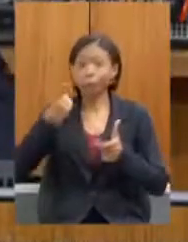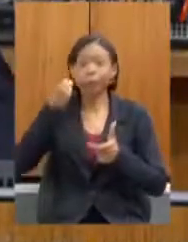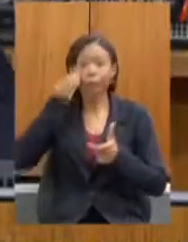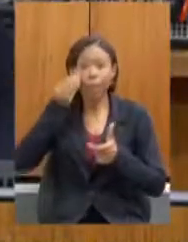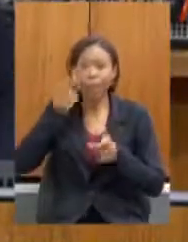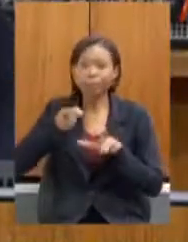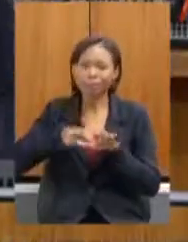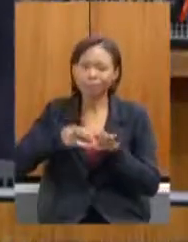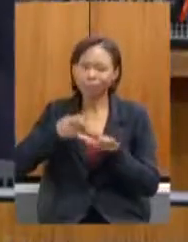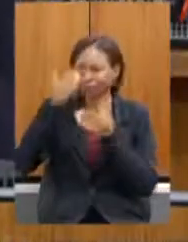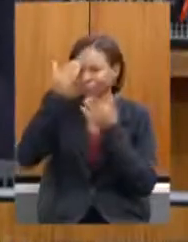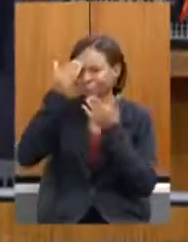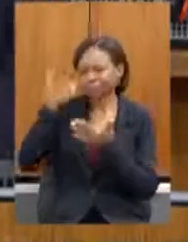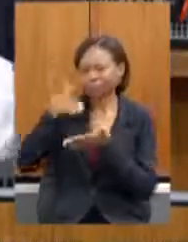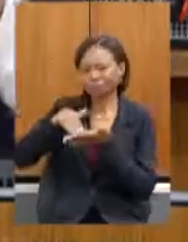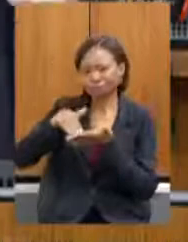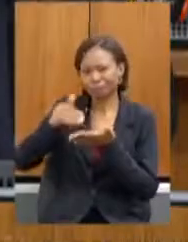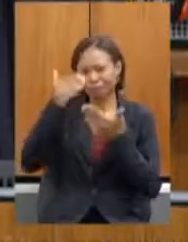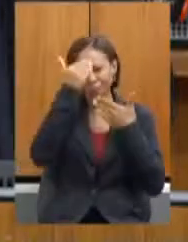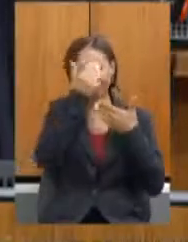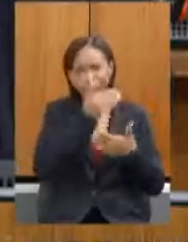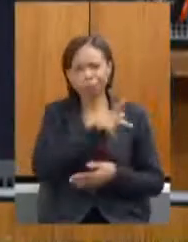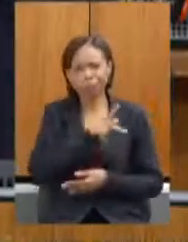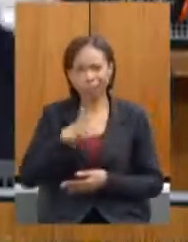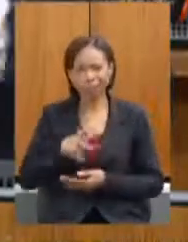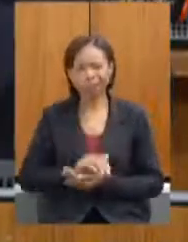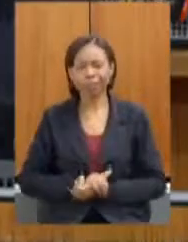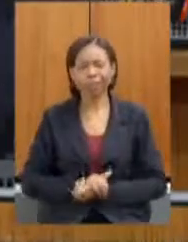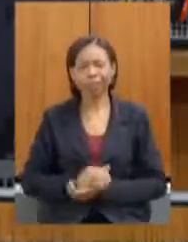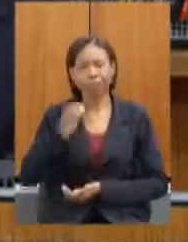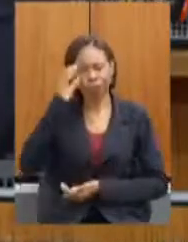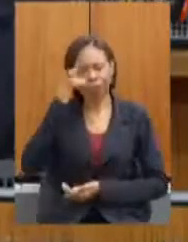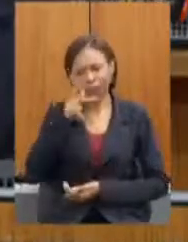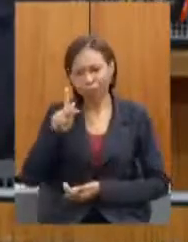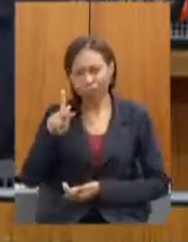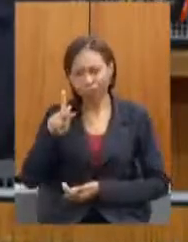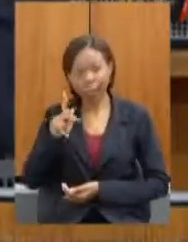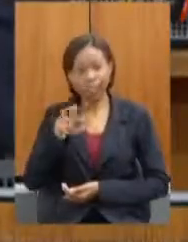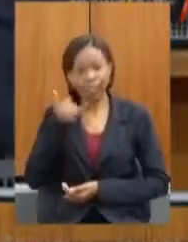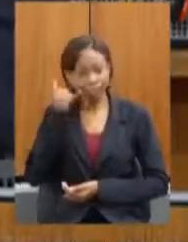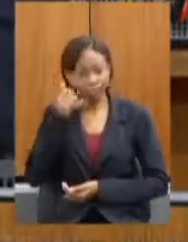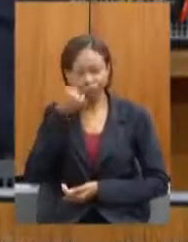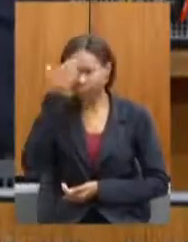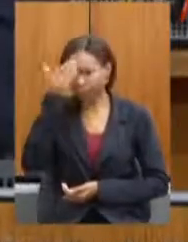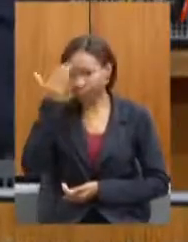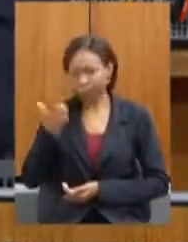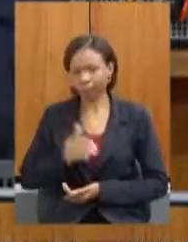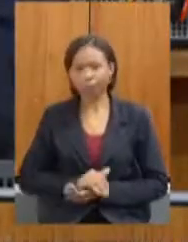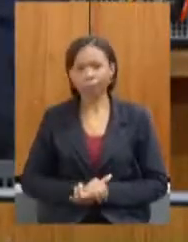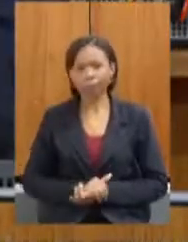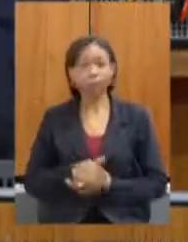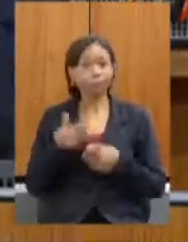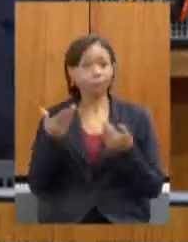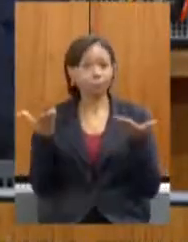obrigado obrigado presente obrigado pelos do seu cliente o passo a palavra a